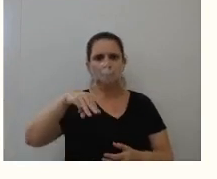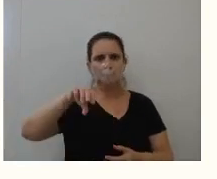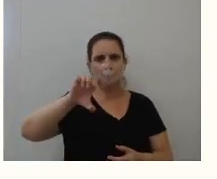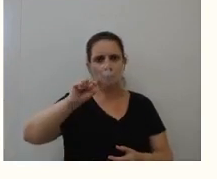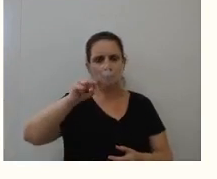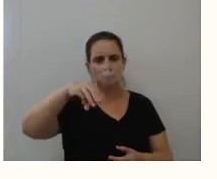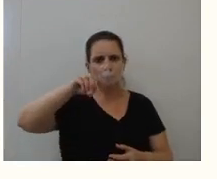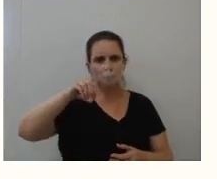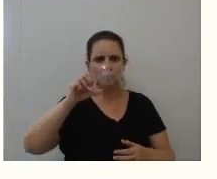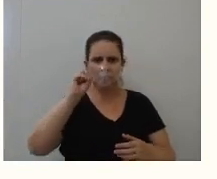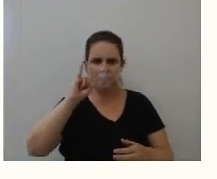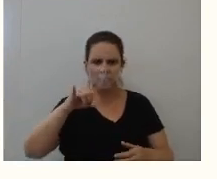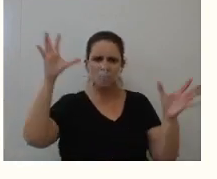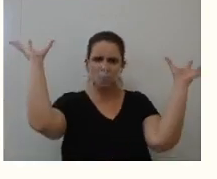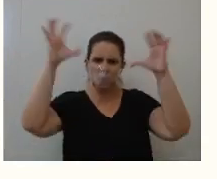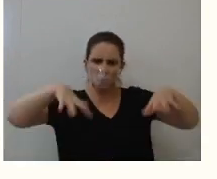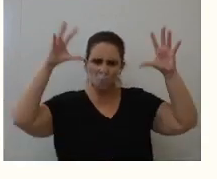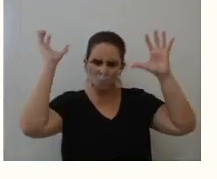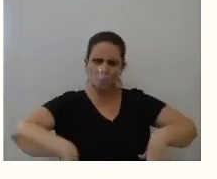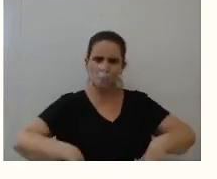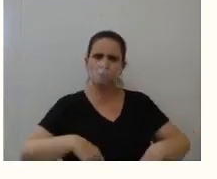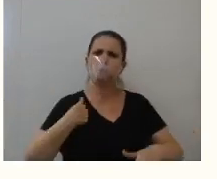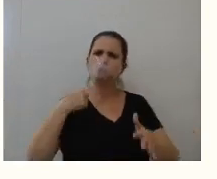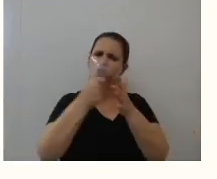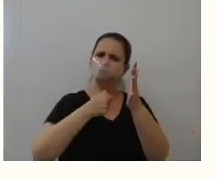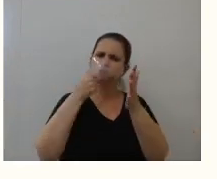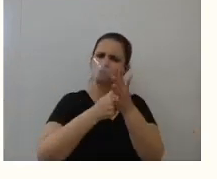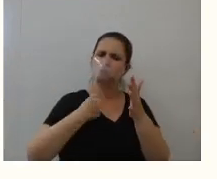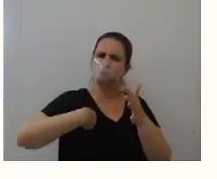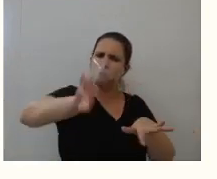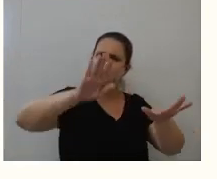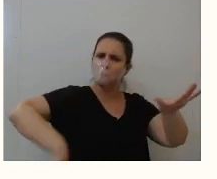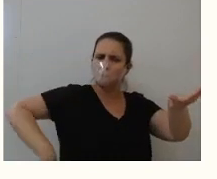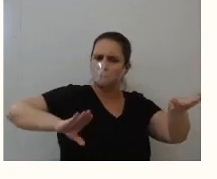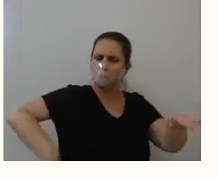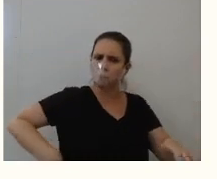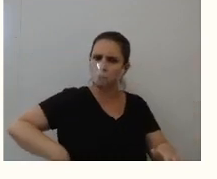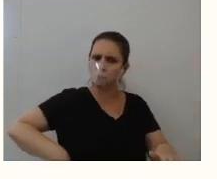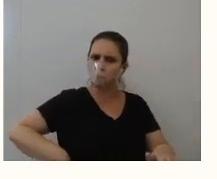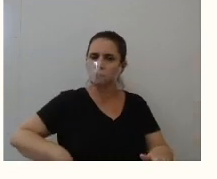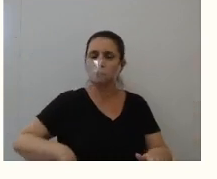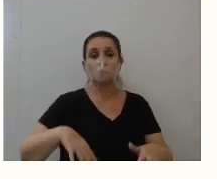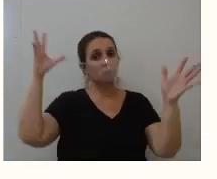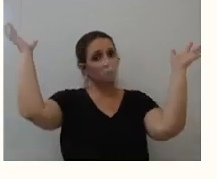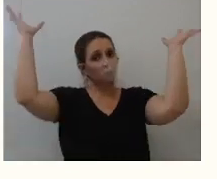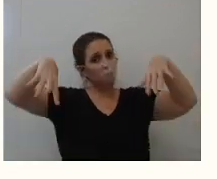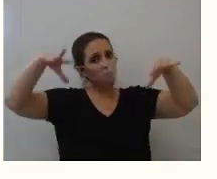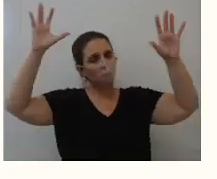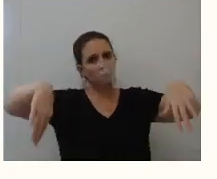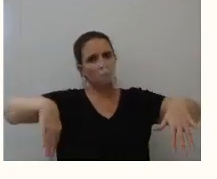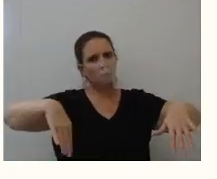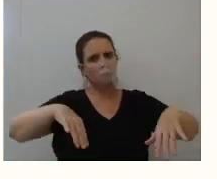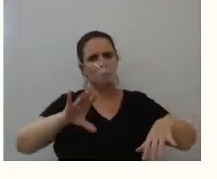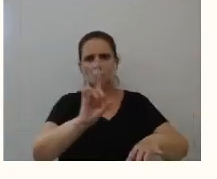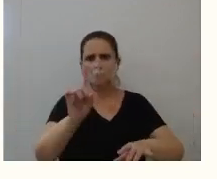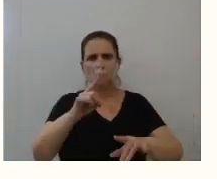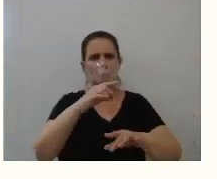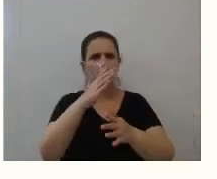que chova, vamos à praia. Perceba, a ação de chover não